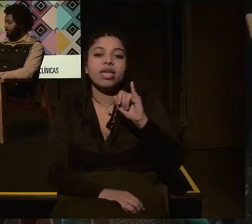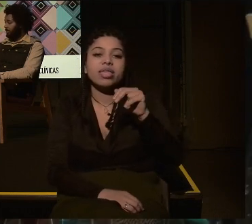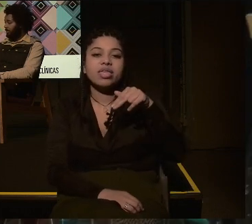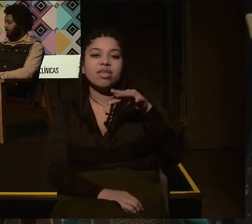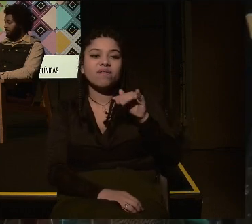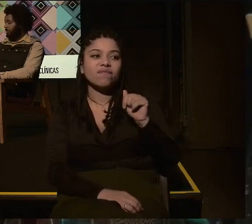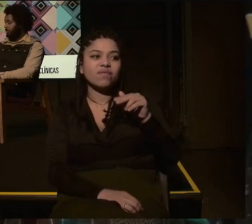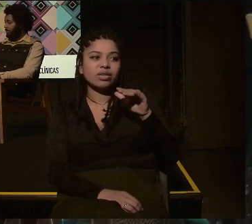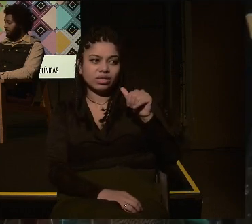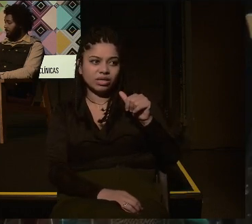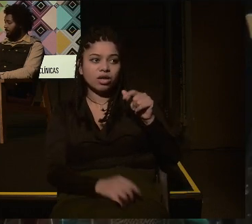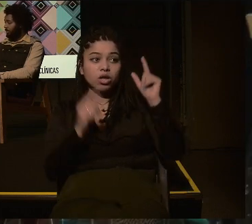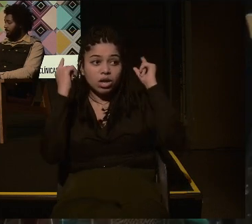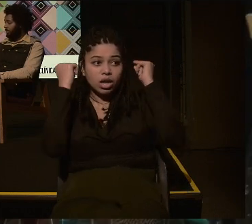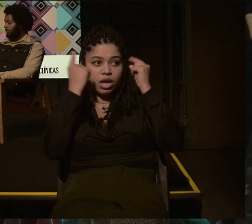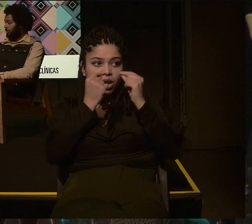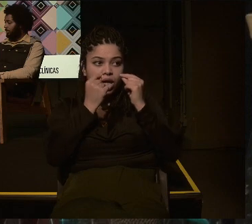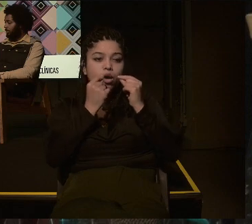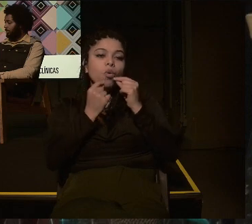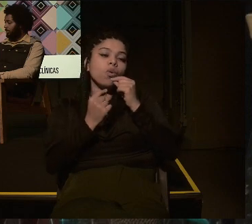luz.